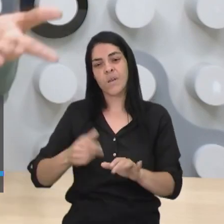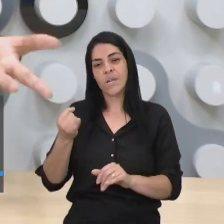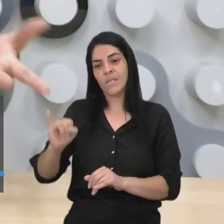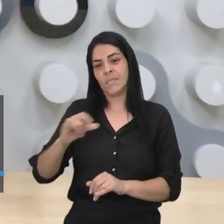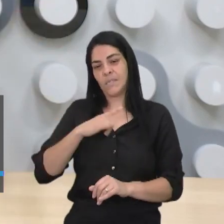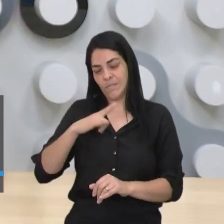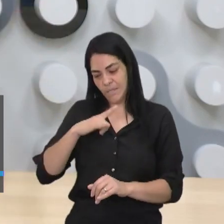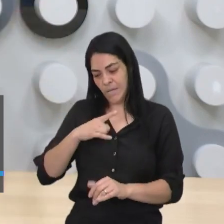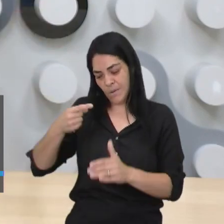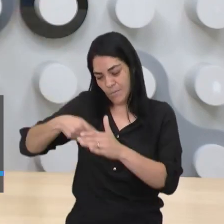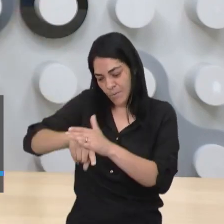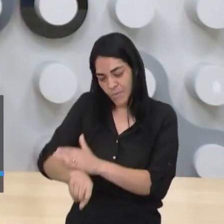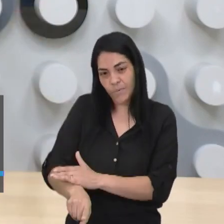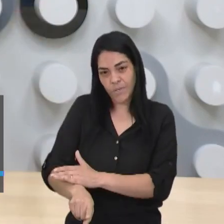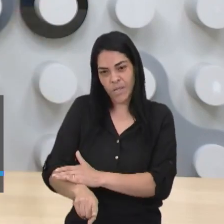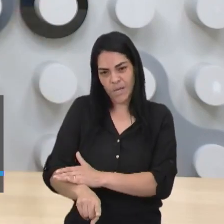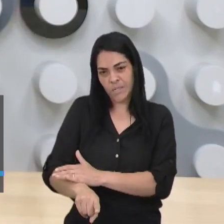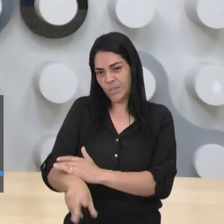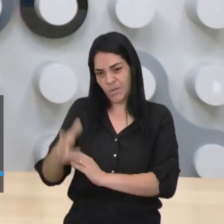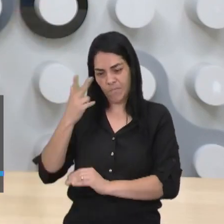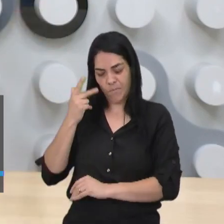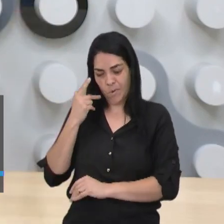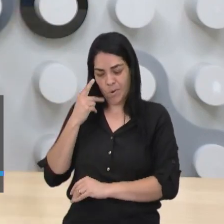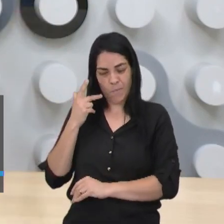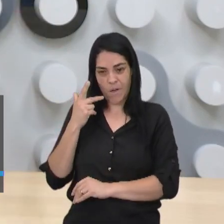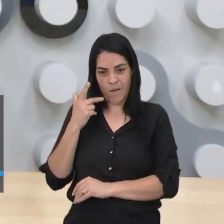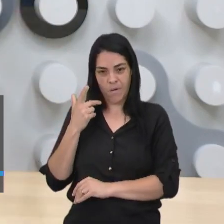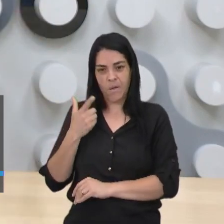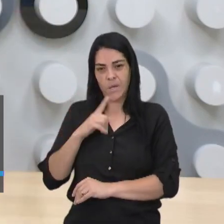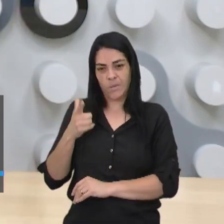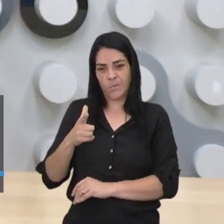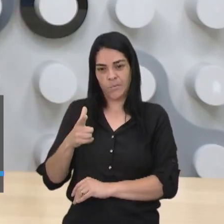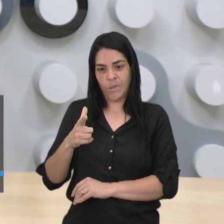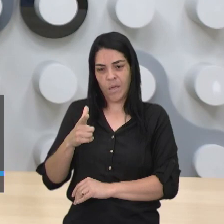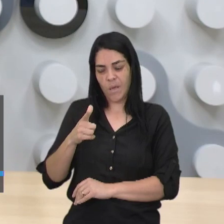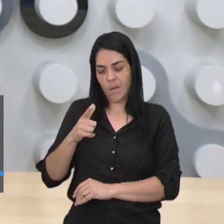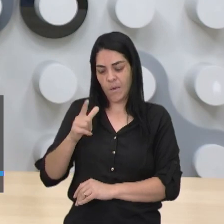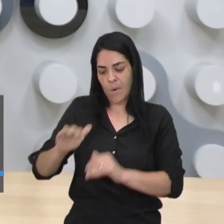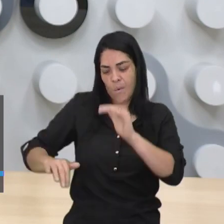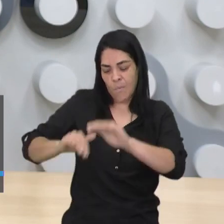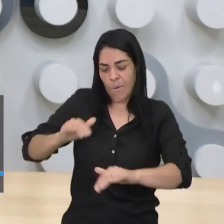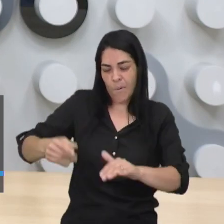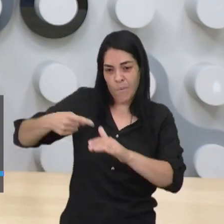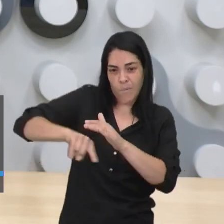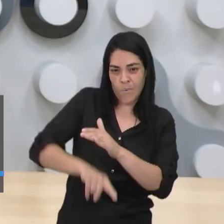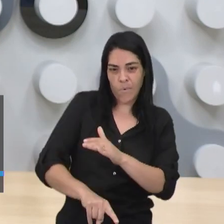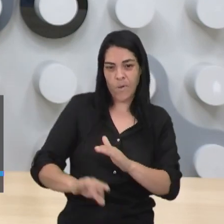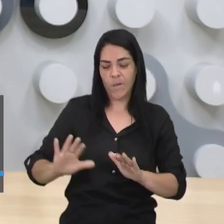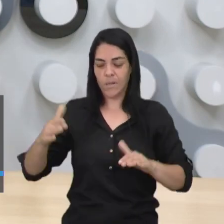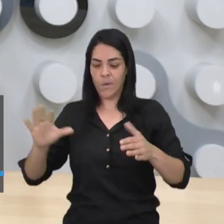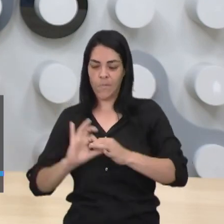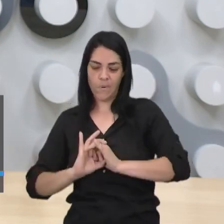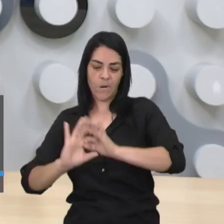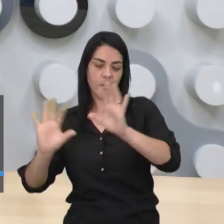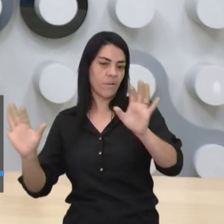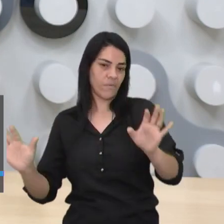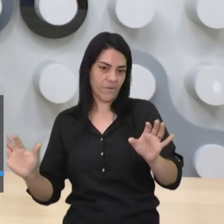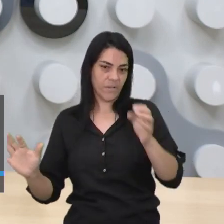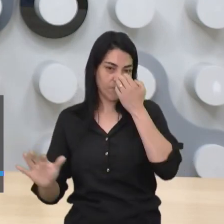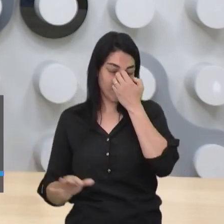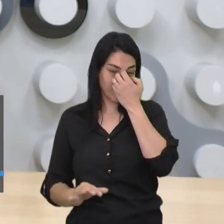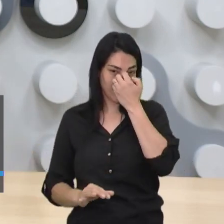a profundidade for tranquila, eu não for um mergulho muito profundo, eu vou fazer um mergulho livre, né? E